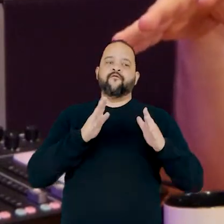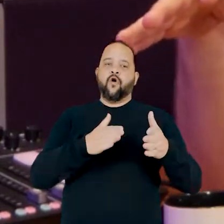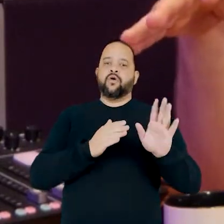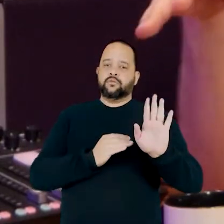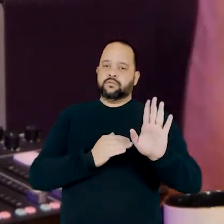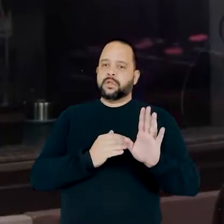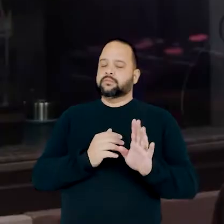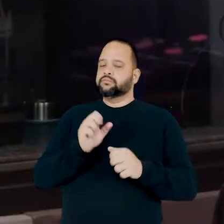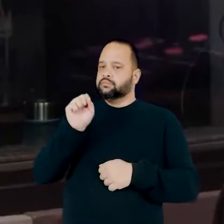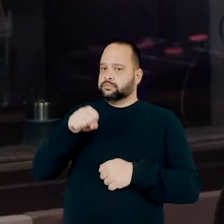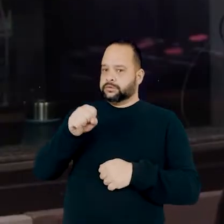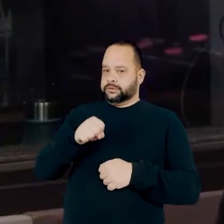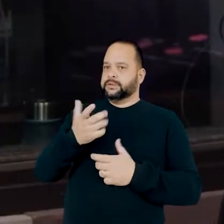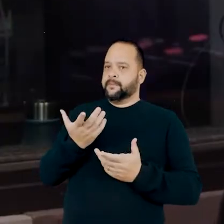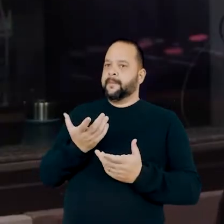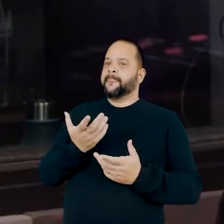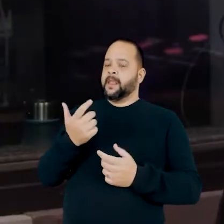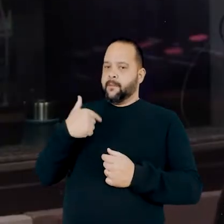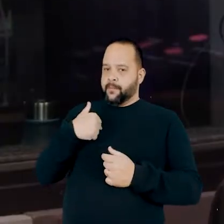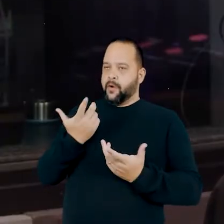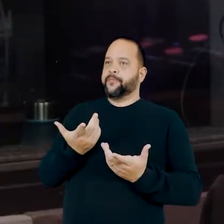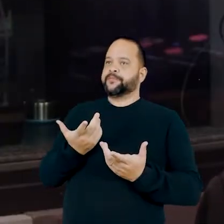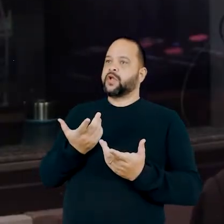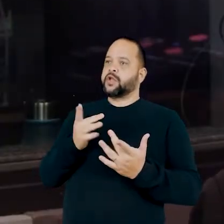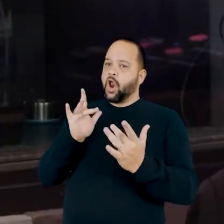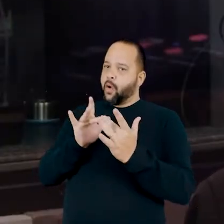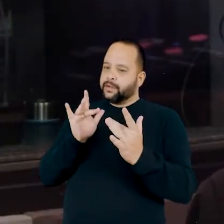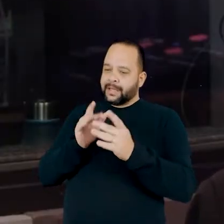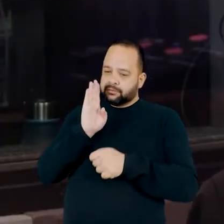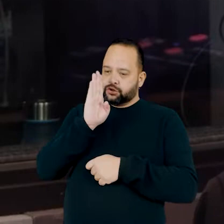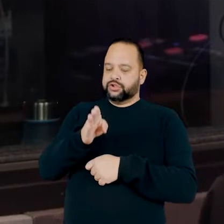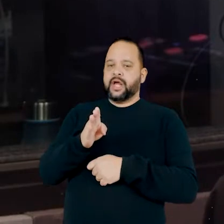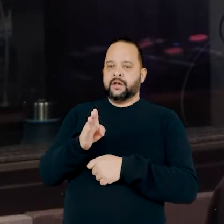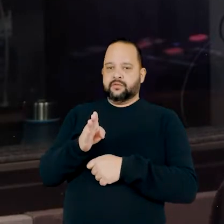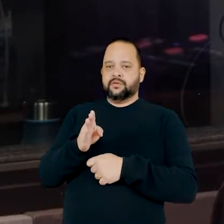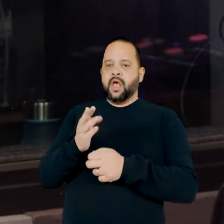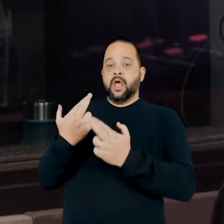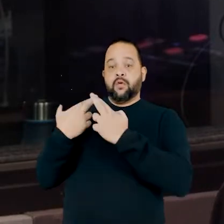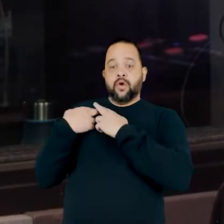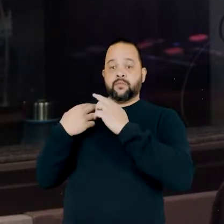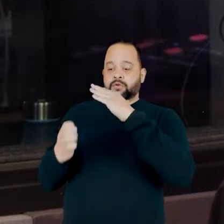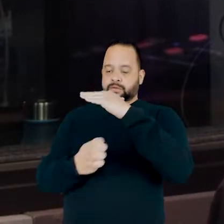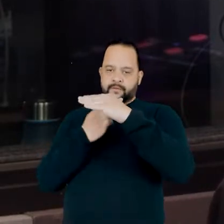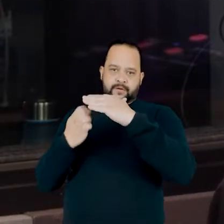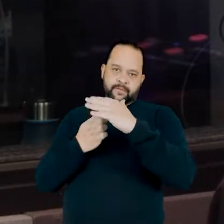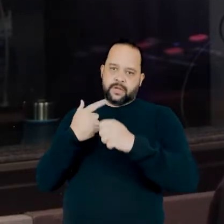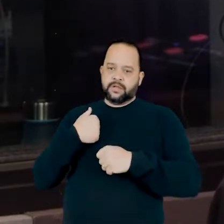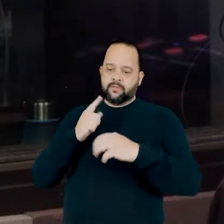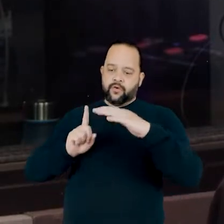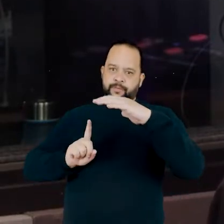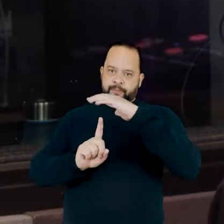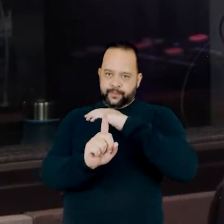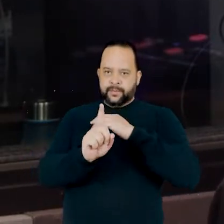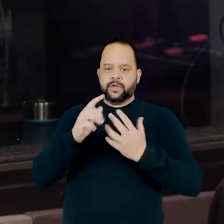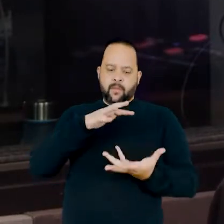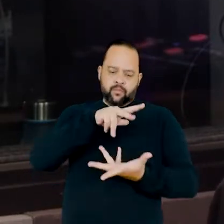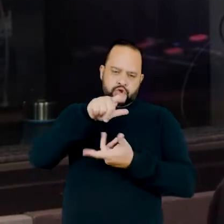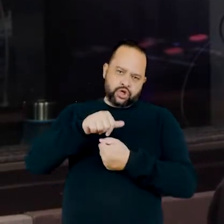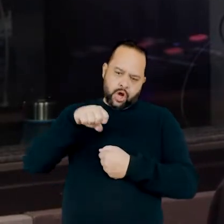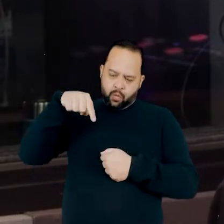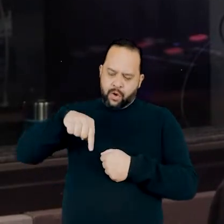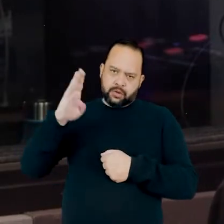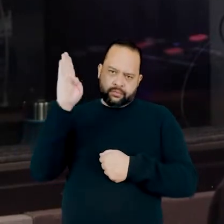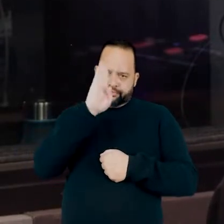corporativo. É, o público final que eu lido já é o público corporativo. Então, eu posso entrar numa empresa global ou